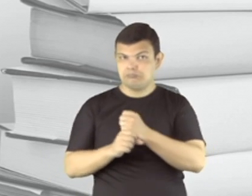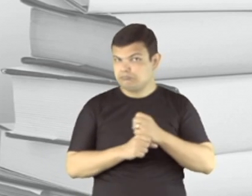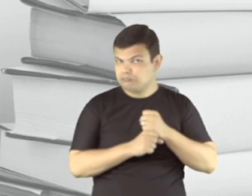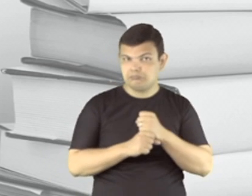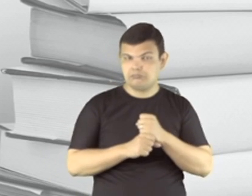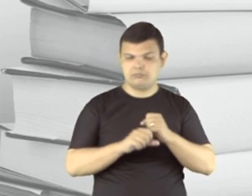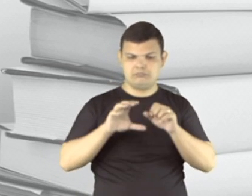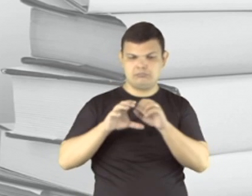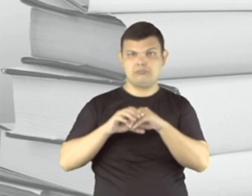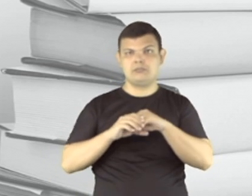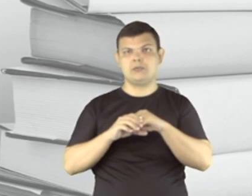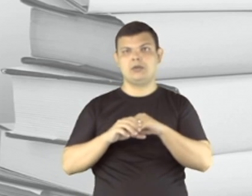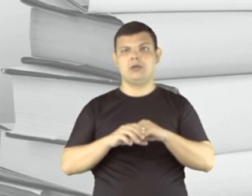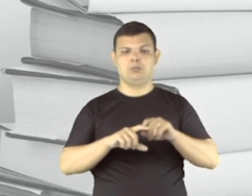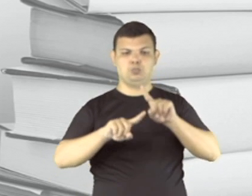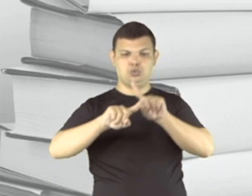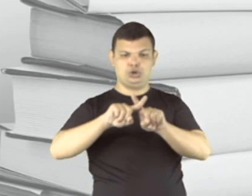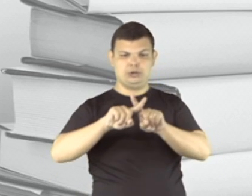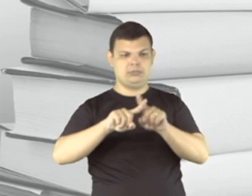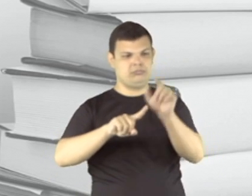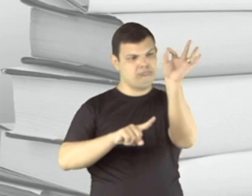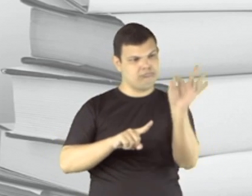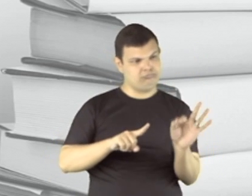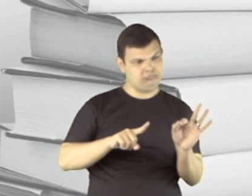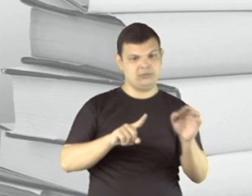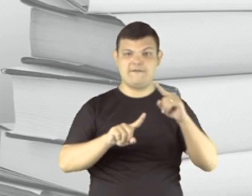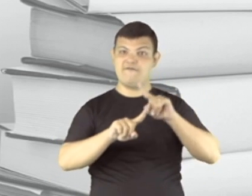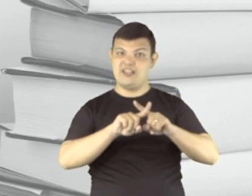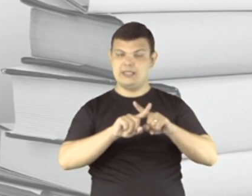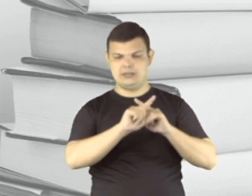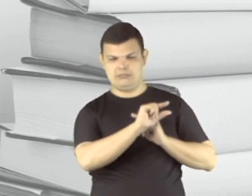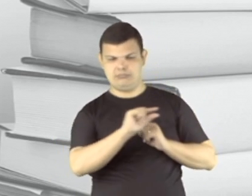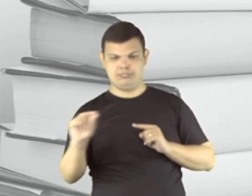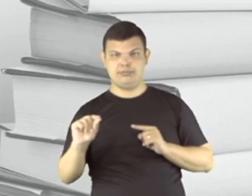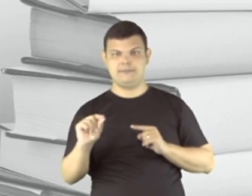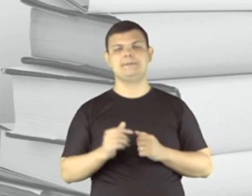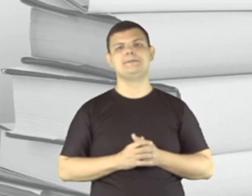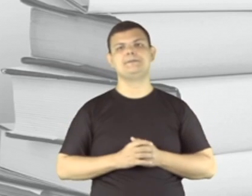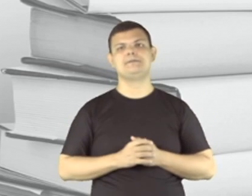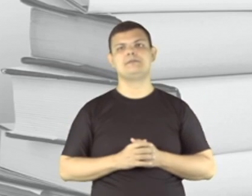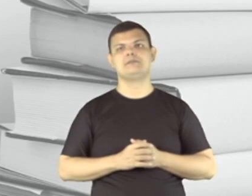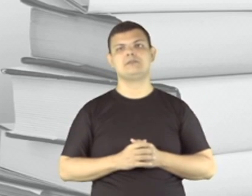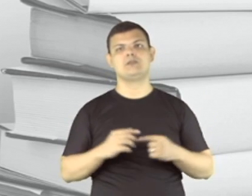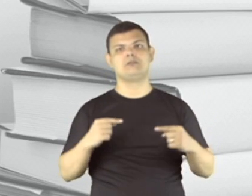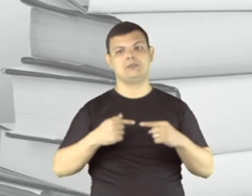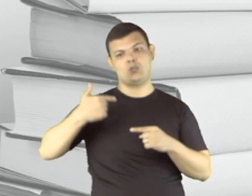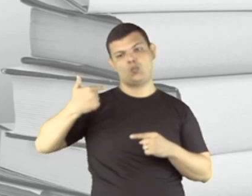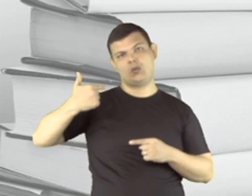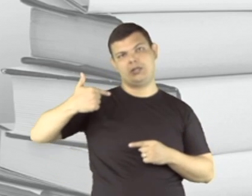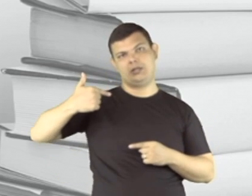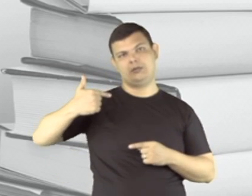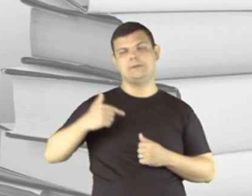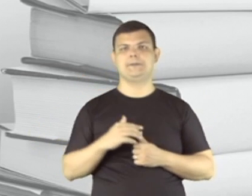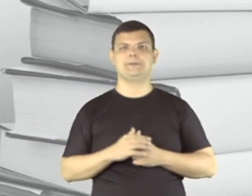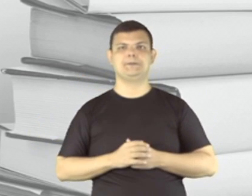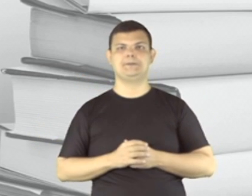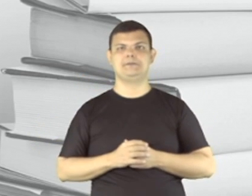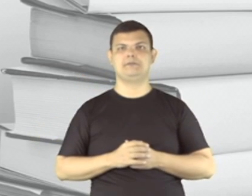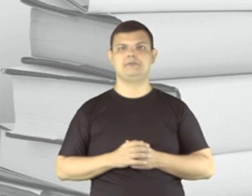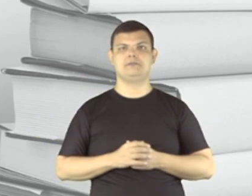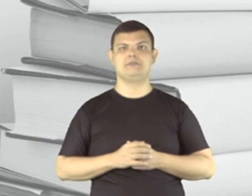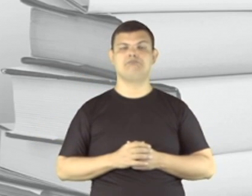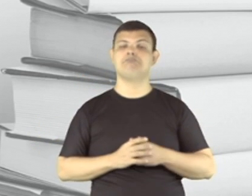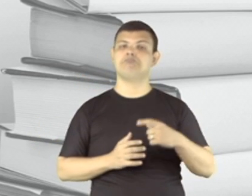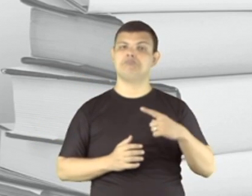retângulo multiplicando o valor da base pelo valor da altura. E a unidade é o quadrado. Aqui, ó, nós temos